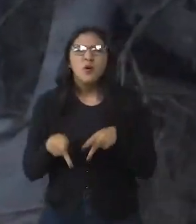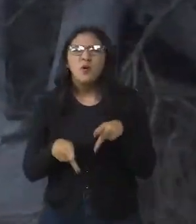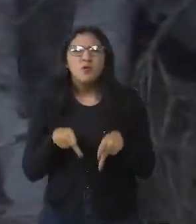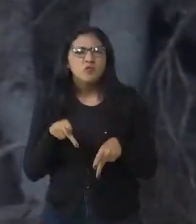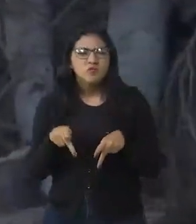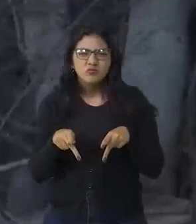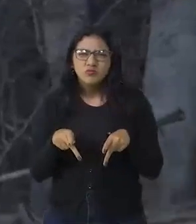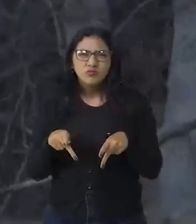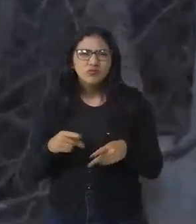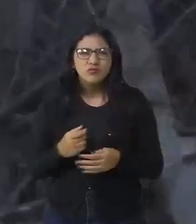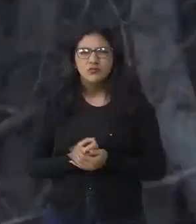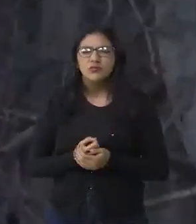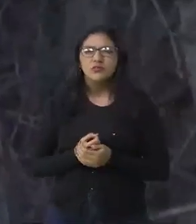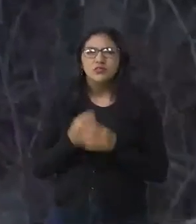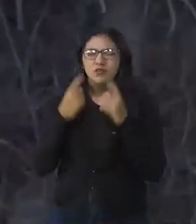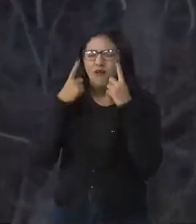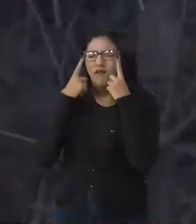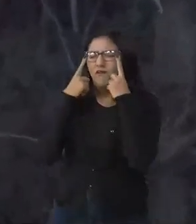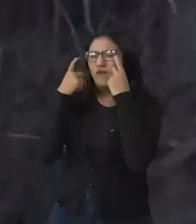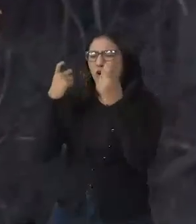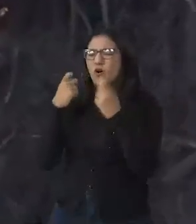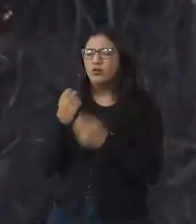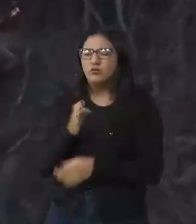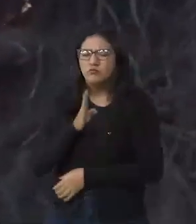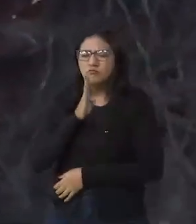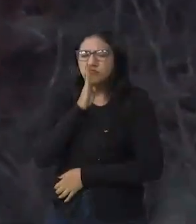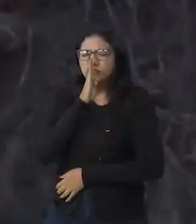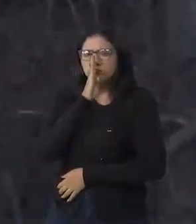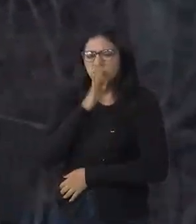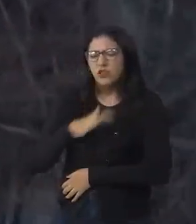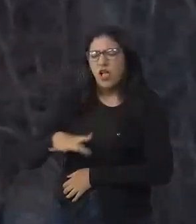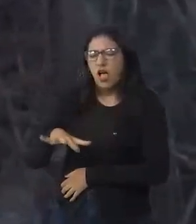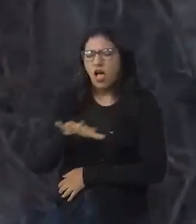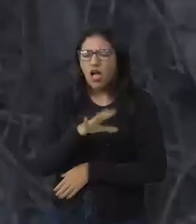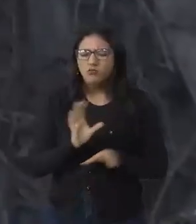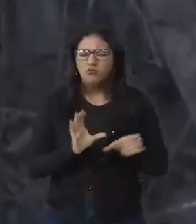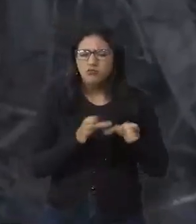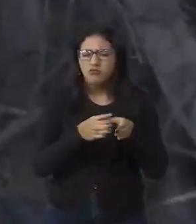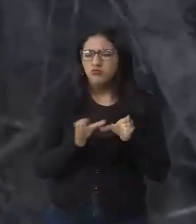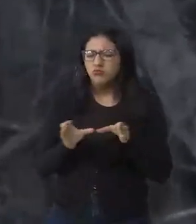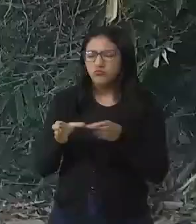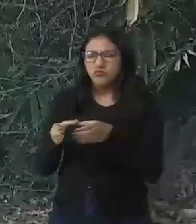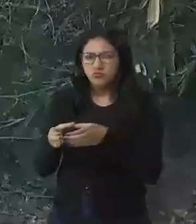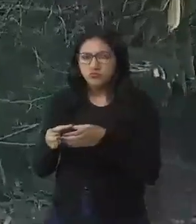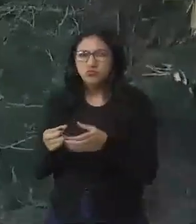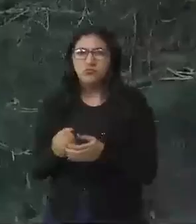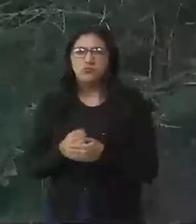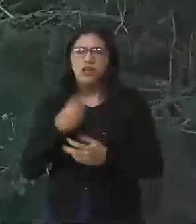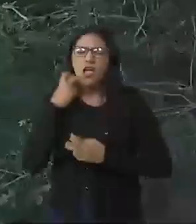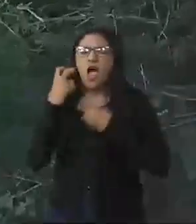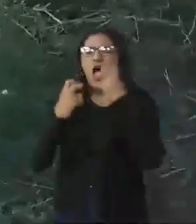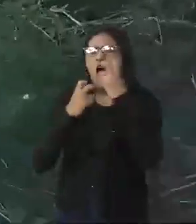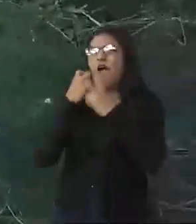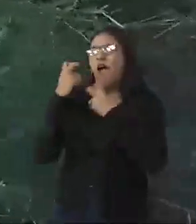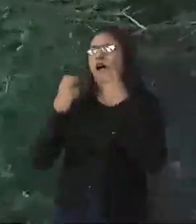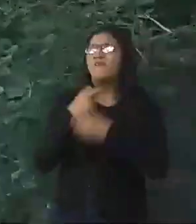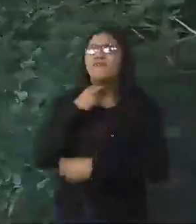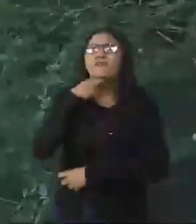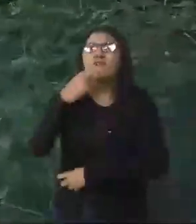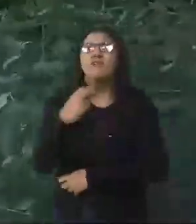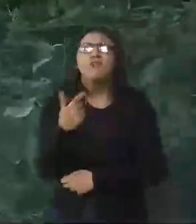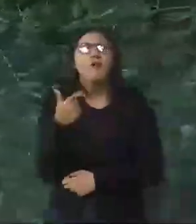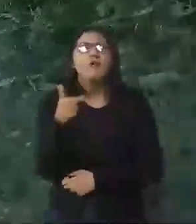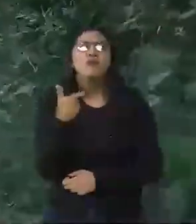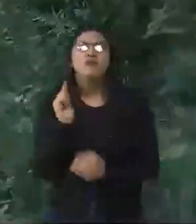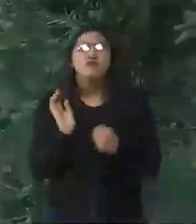resolver essa tragédia? Crimes silenciados na cumplicidade regional dos gabinetes, gritos sem eco